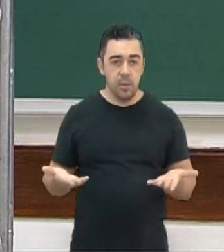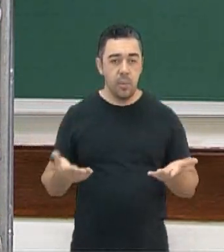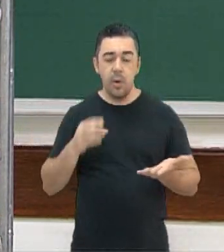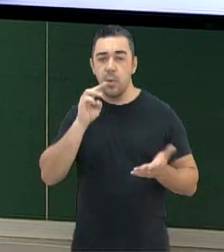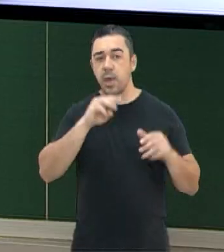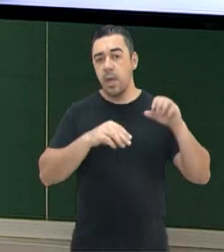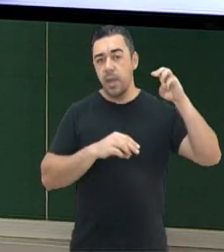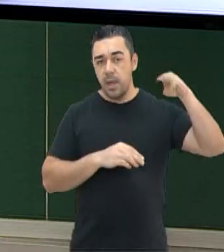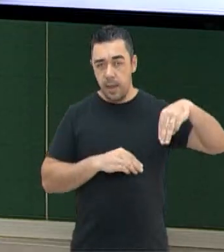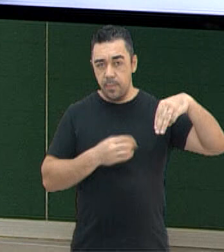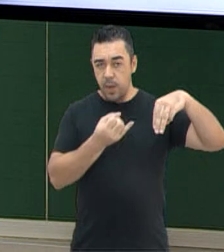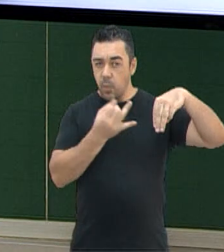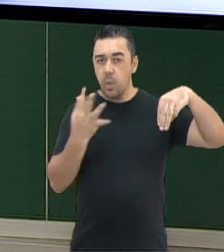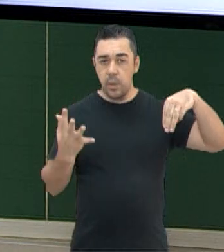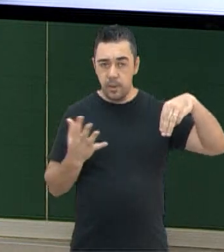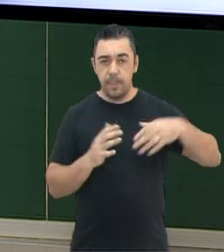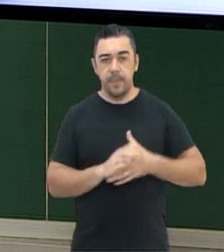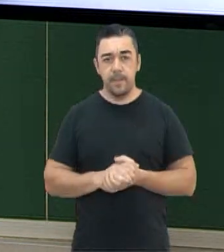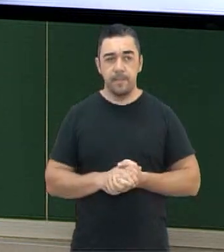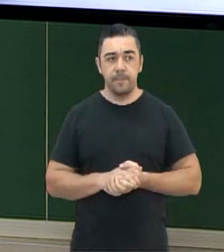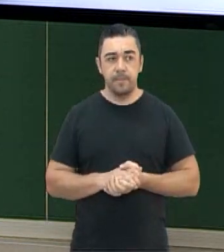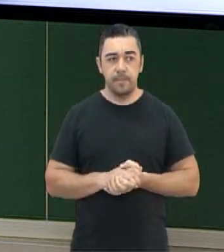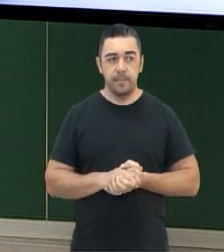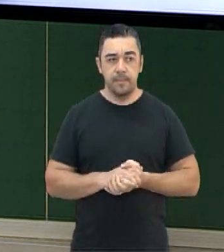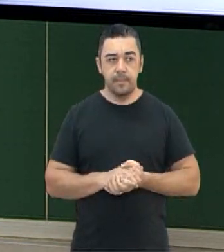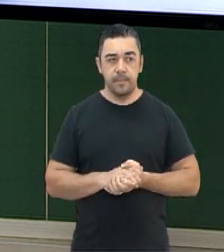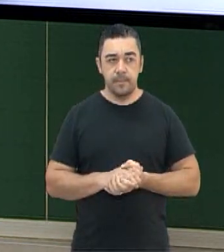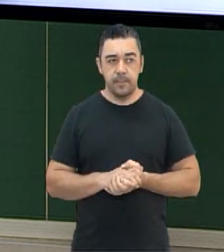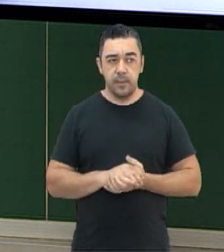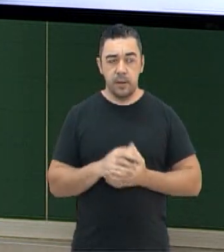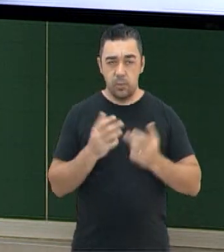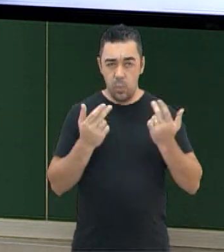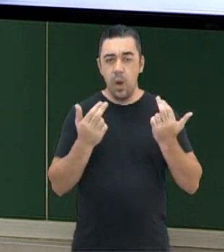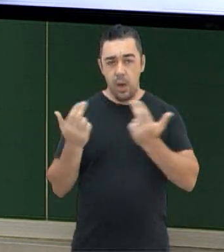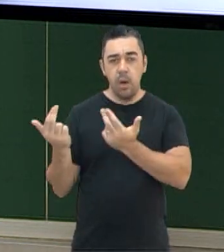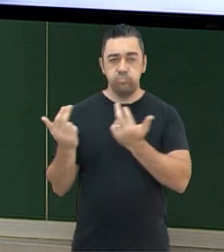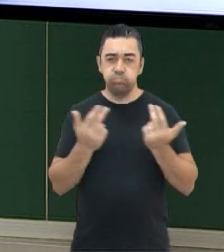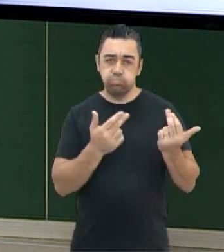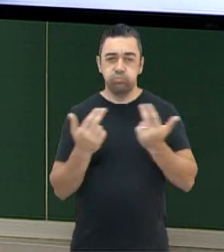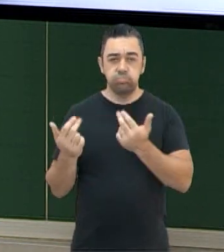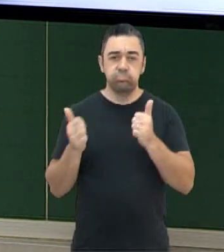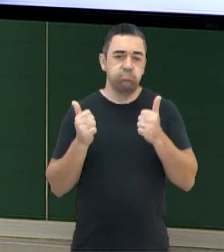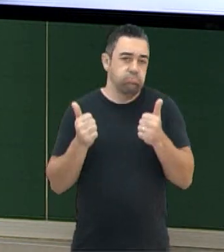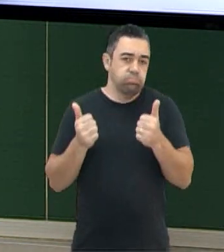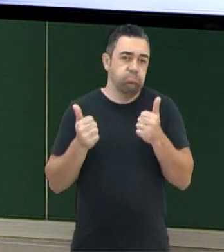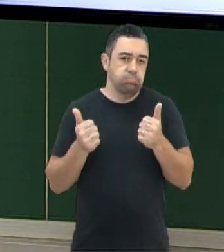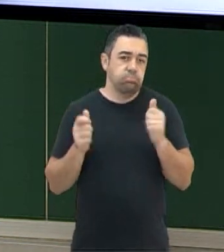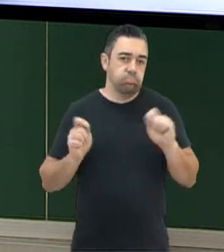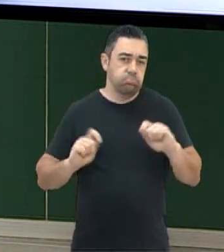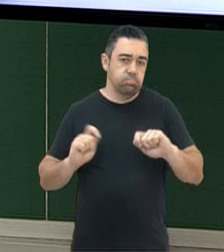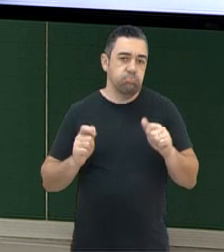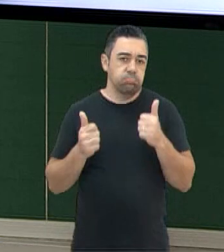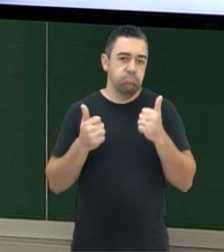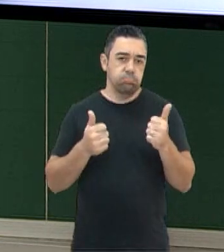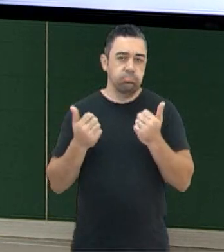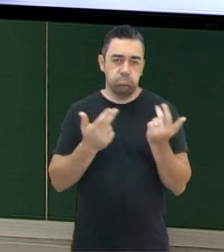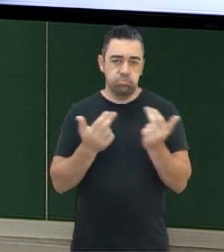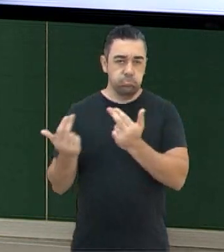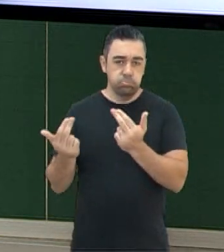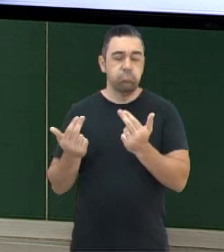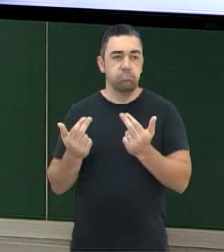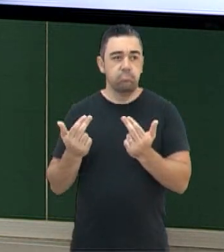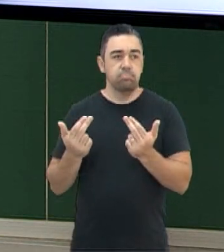desse m? Então, vamos lá. Primeira coisa, as letras são iguais? As letras são iguais. Olha aqui, as letras são iguais, eu